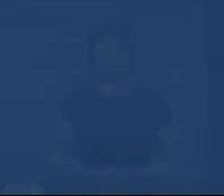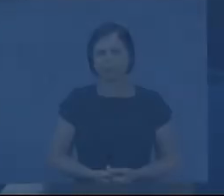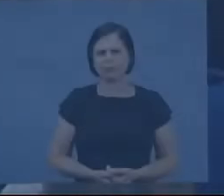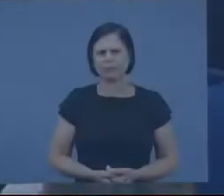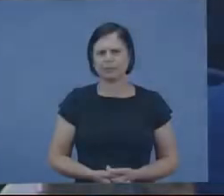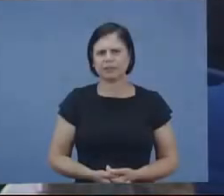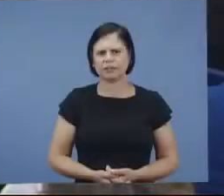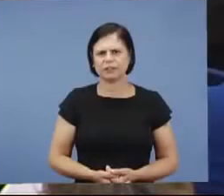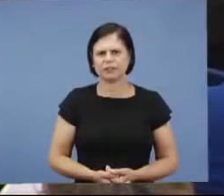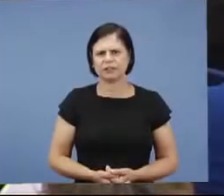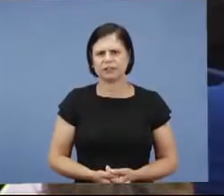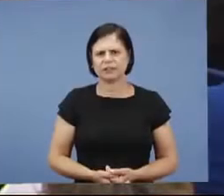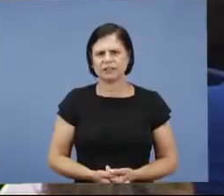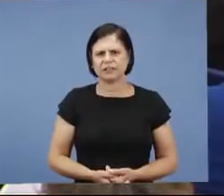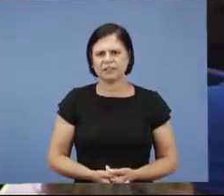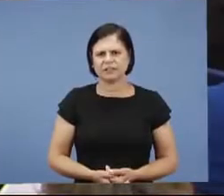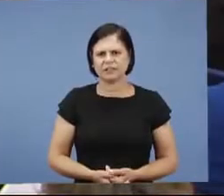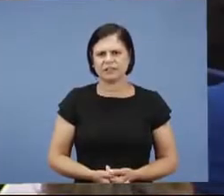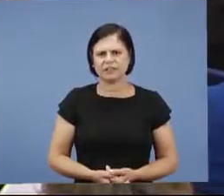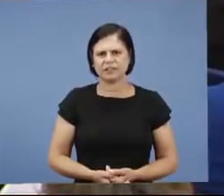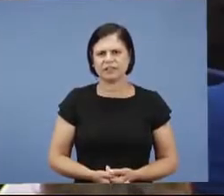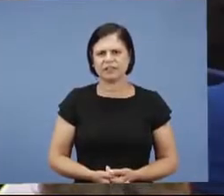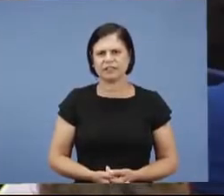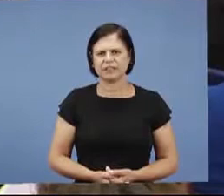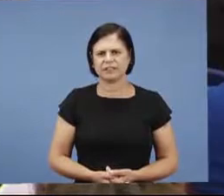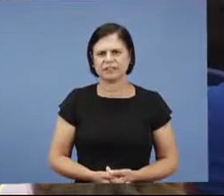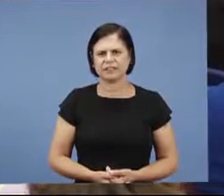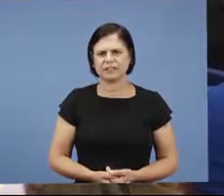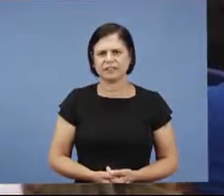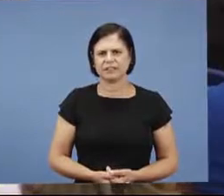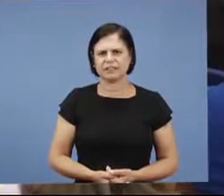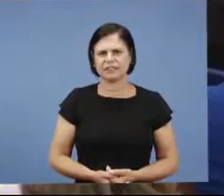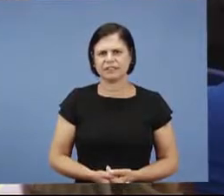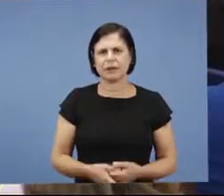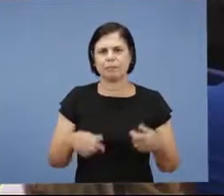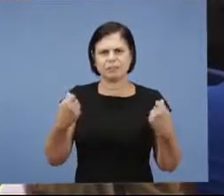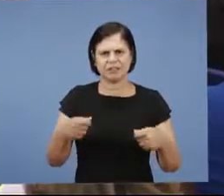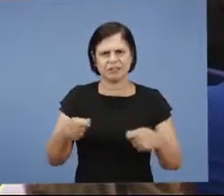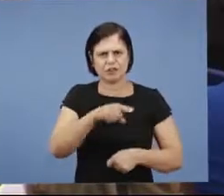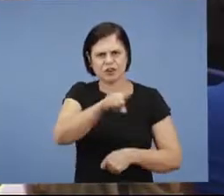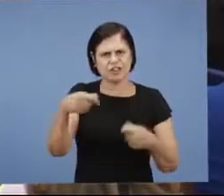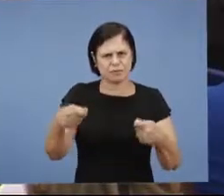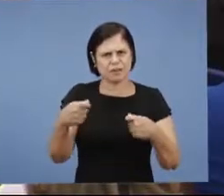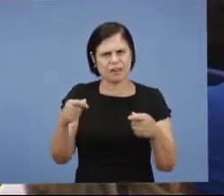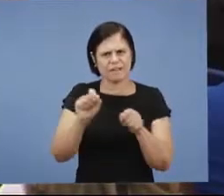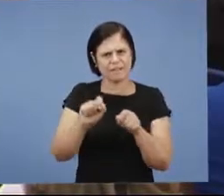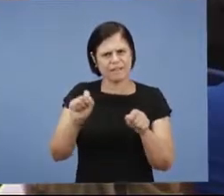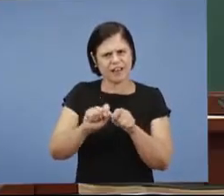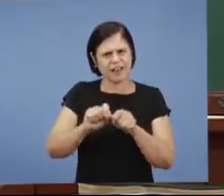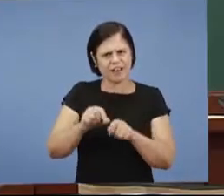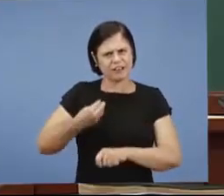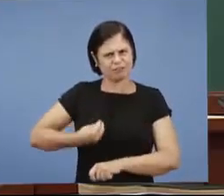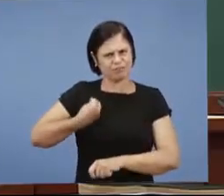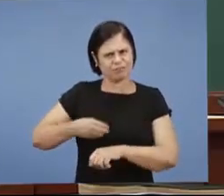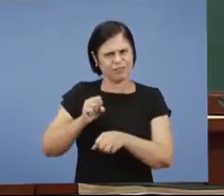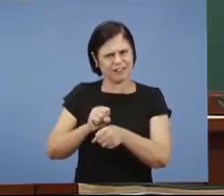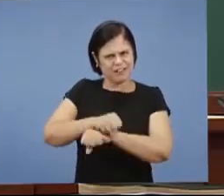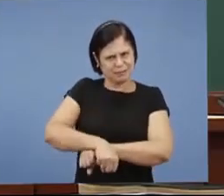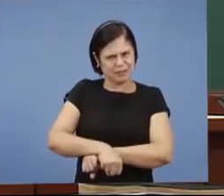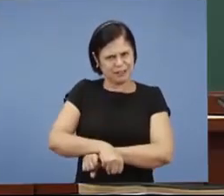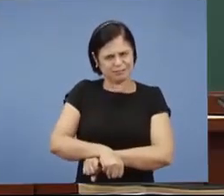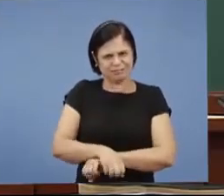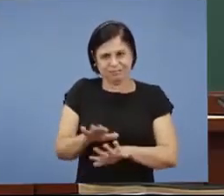A turma tá, aqui está ruim, hein? Está precisando fazer, né, seminário, hein? Amém, irmãos. Estamos então,